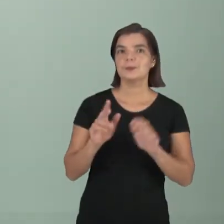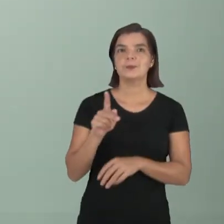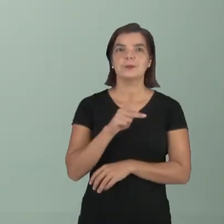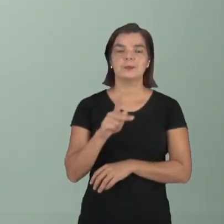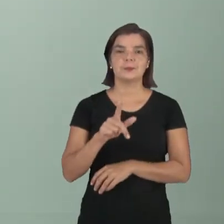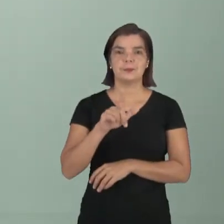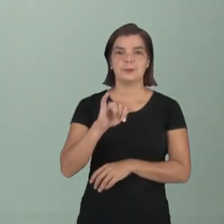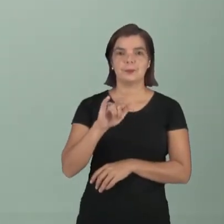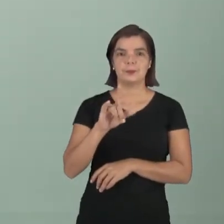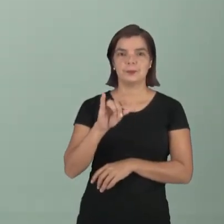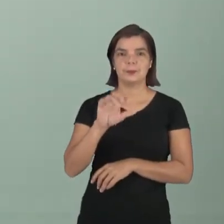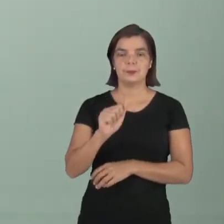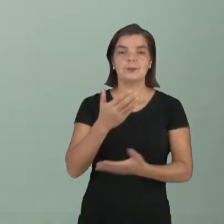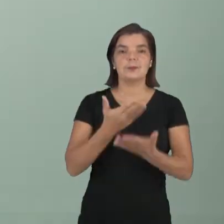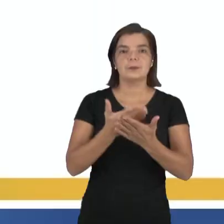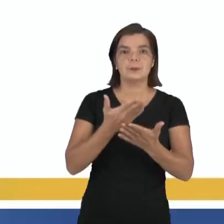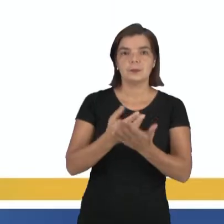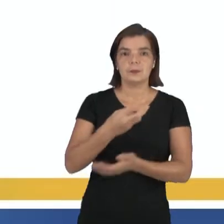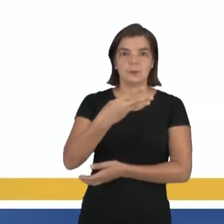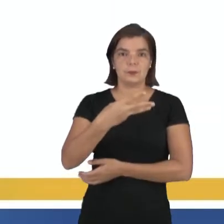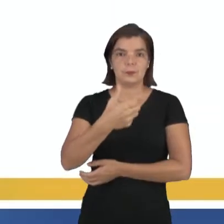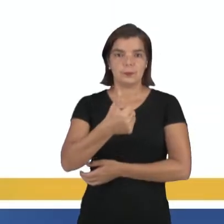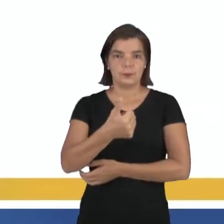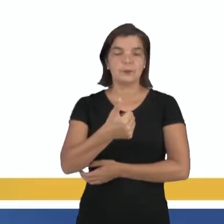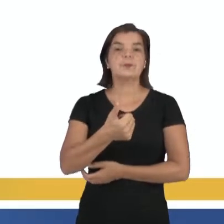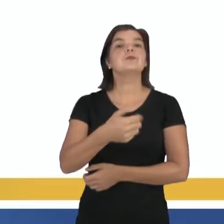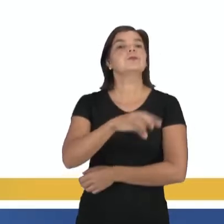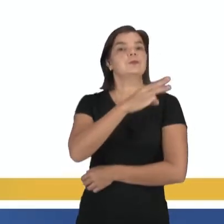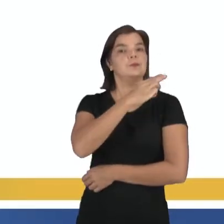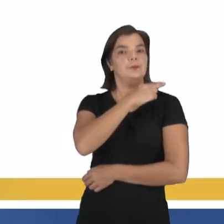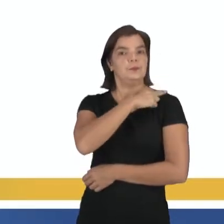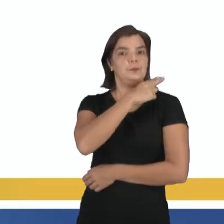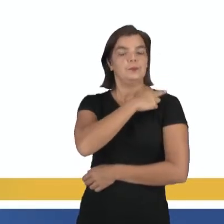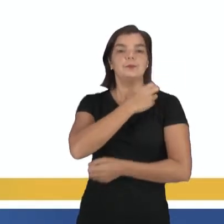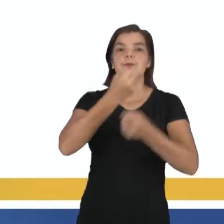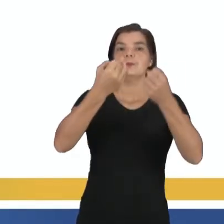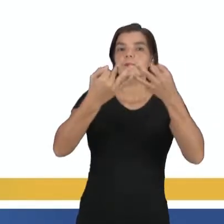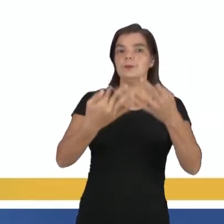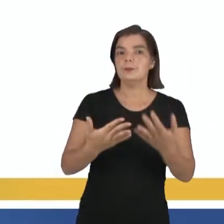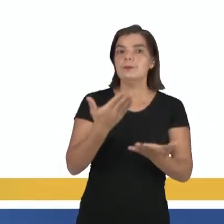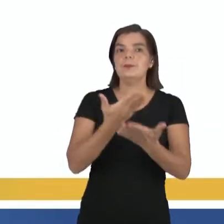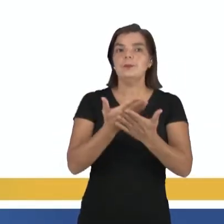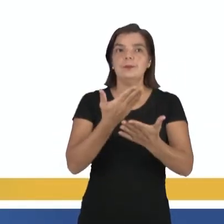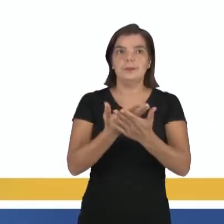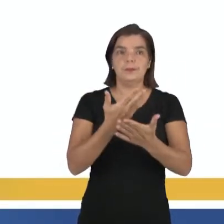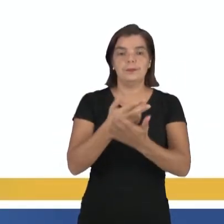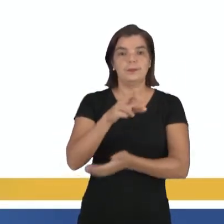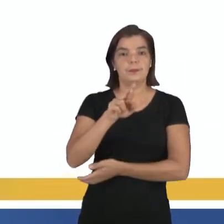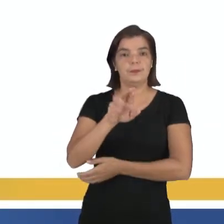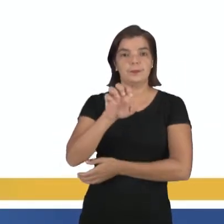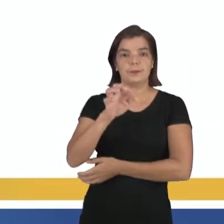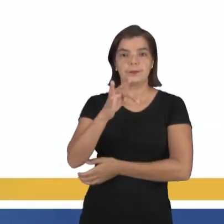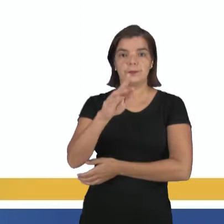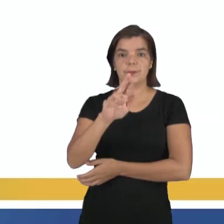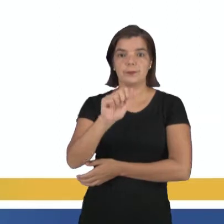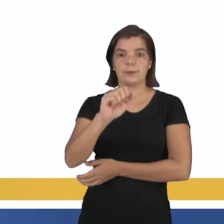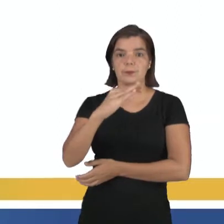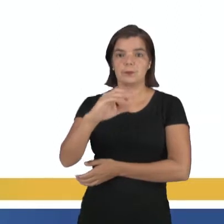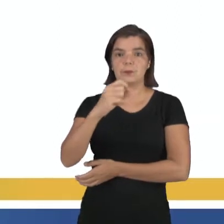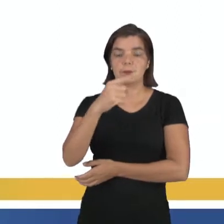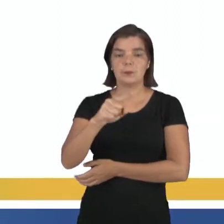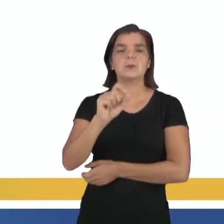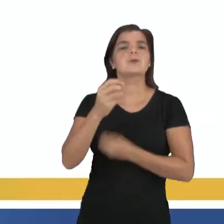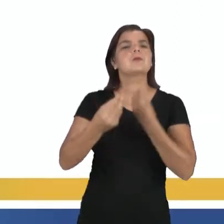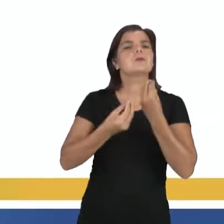Olá, eu sou a professora Lídia e na aula de número 31 do segundo ano do ensino médio nós vamos estudar um pouquinho sobre a refração. O fenômeno da